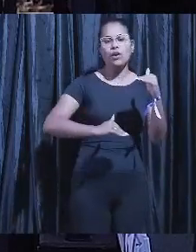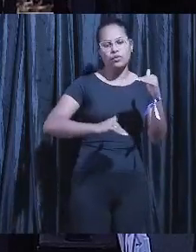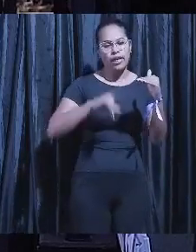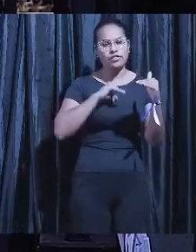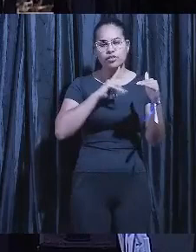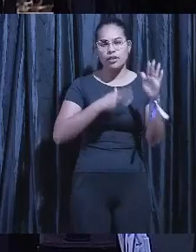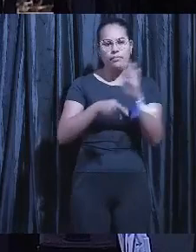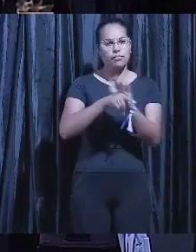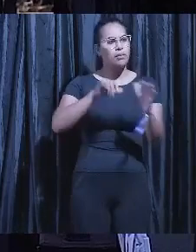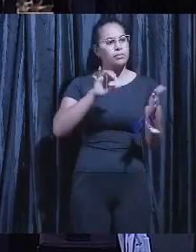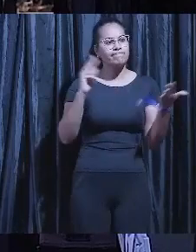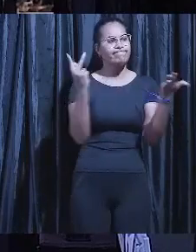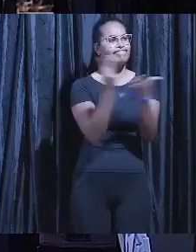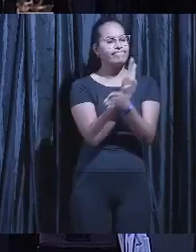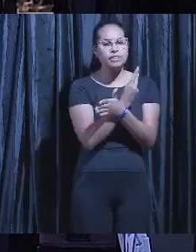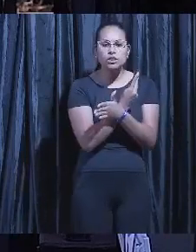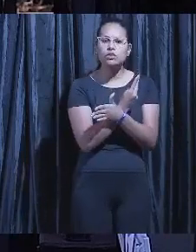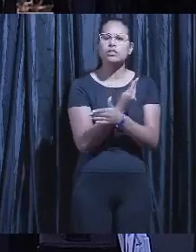conta desse